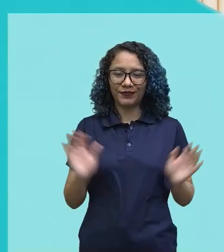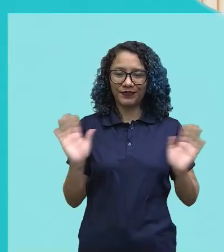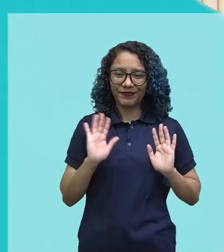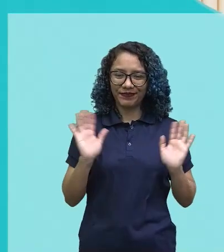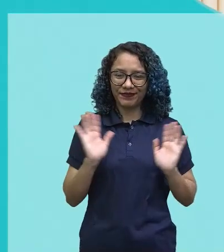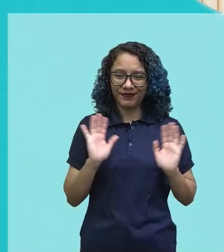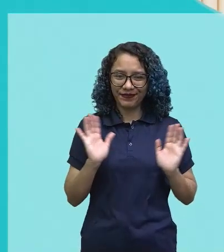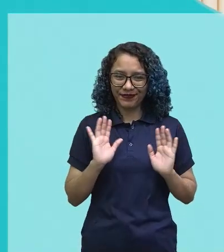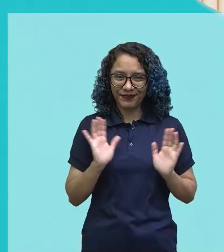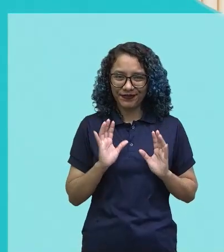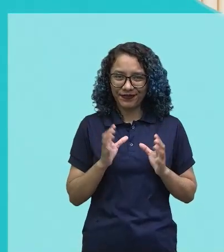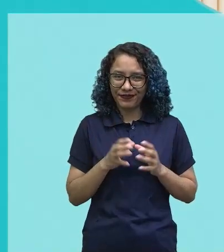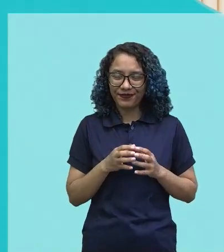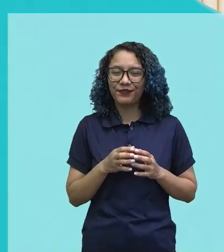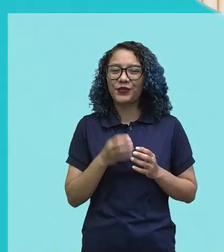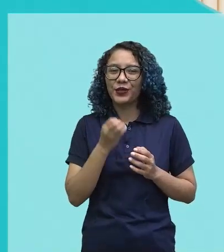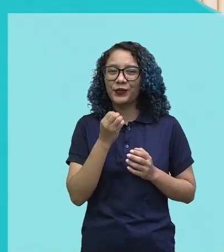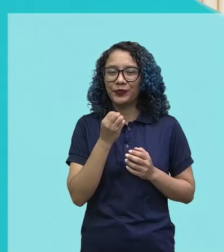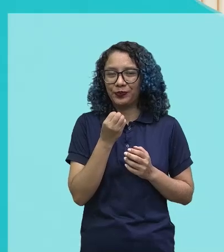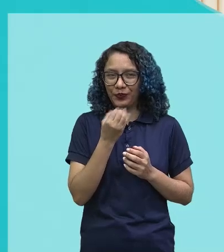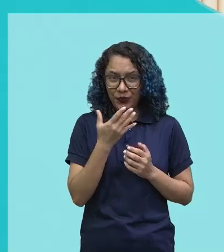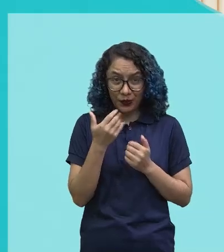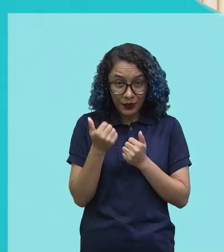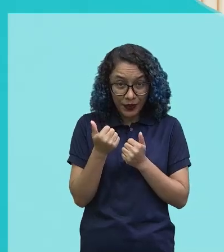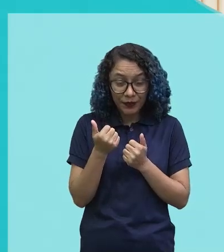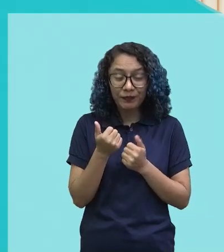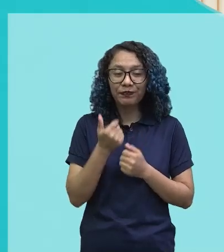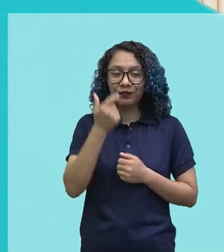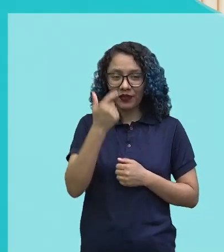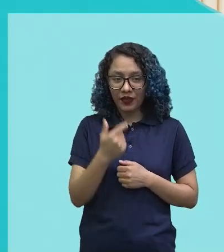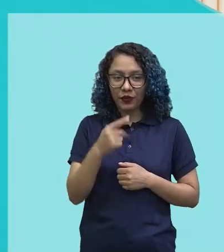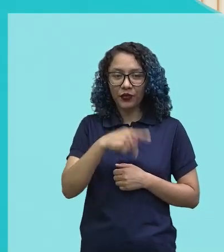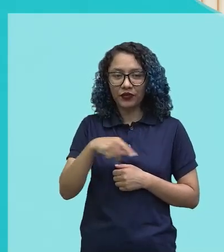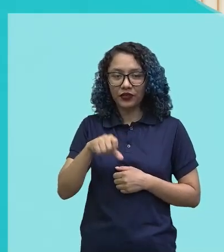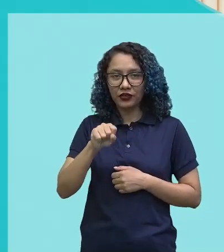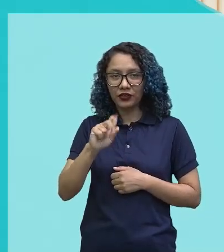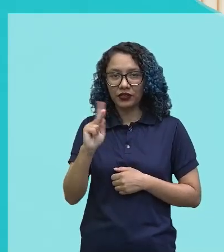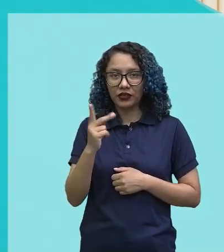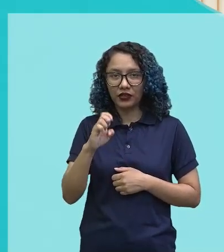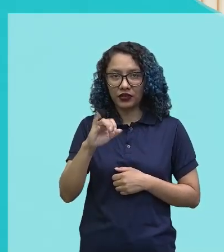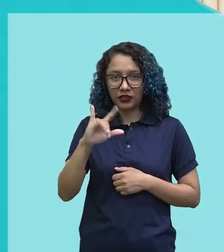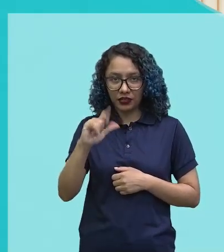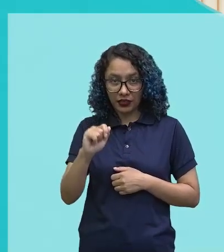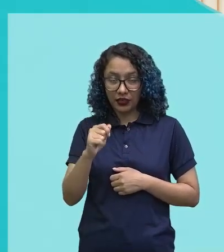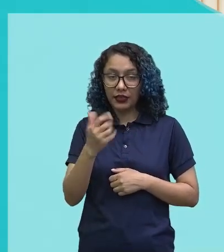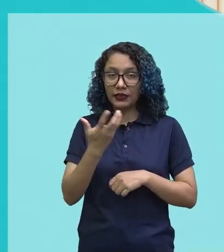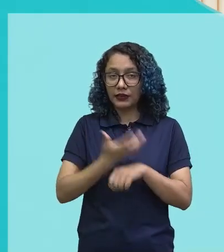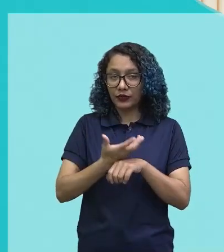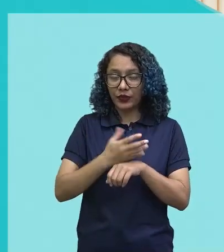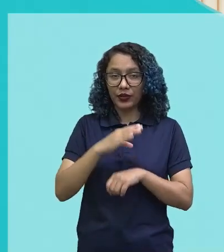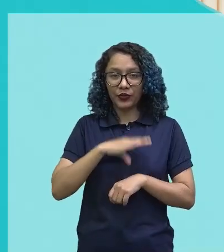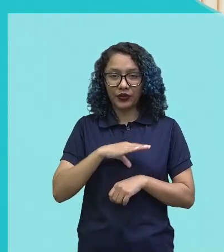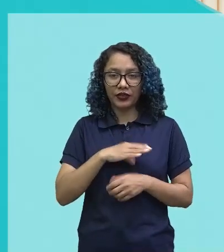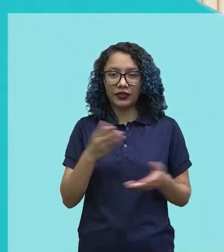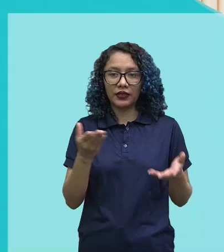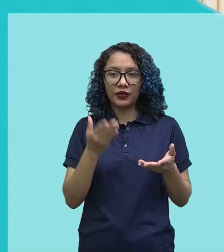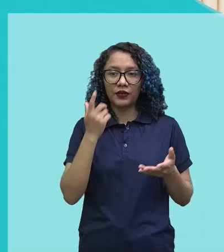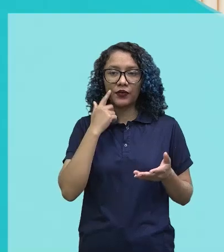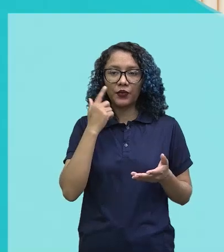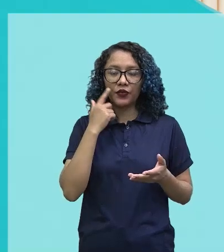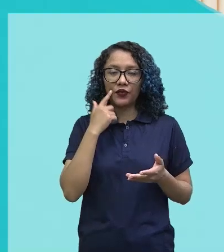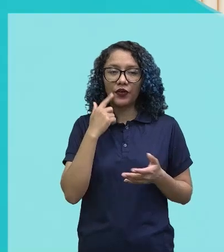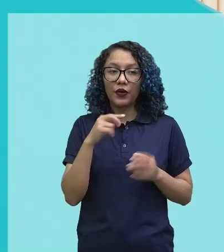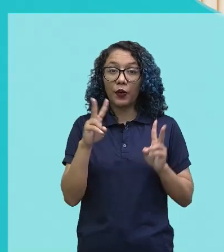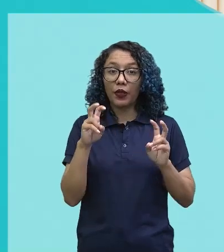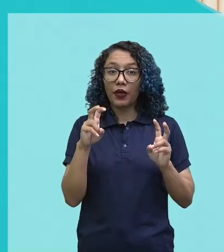Olá, alunos, tudo bem com vocês? Sou a professora Sheila Rodrigues, do componente de Língua Portuguesa. Vamos conhecer o assunto